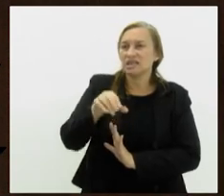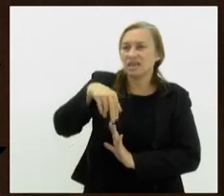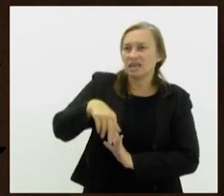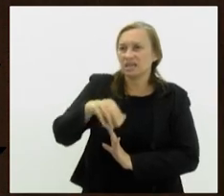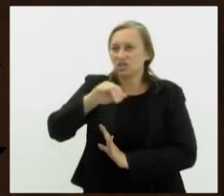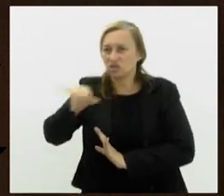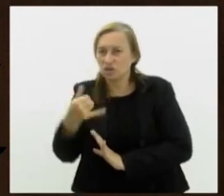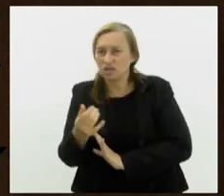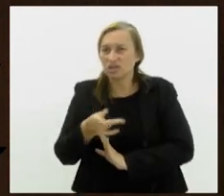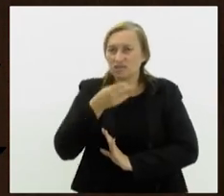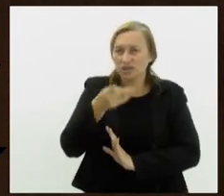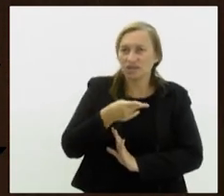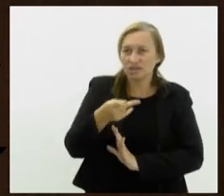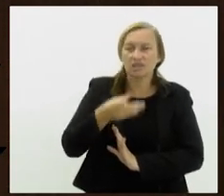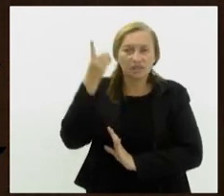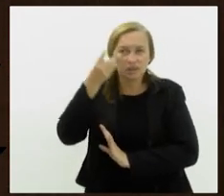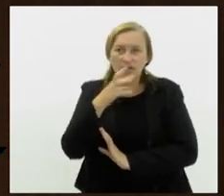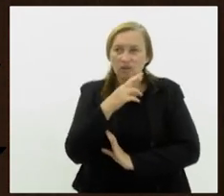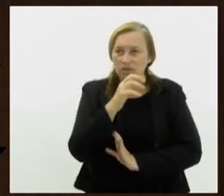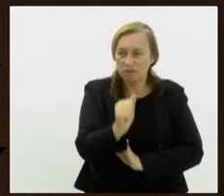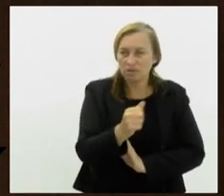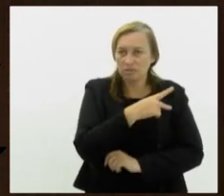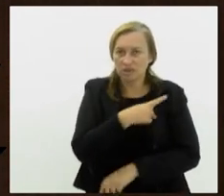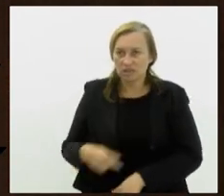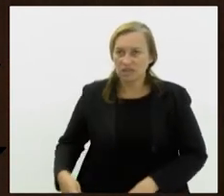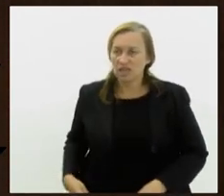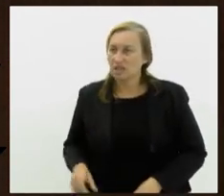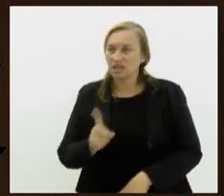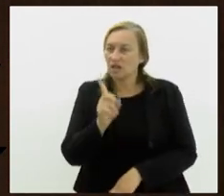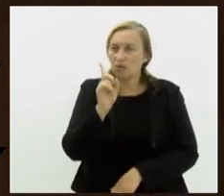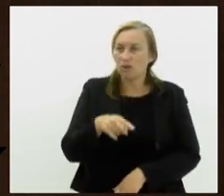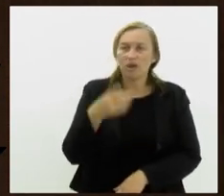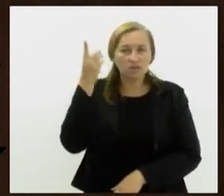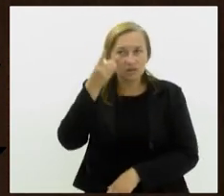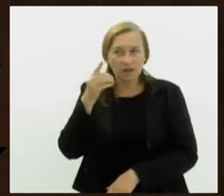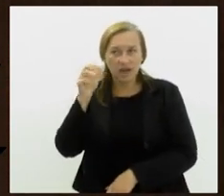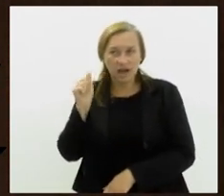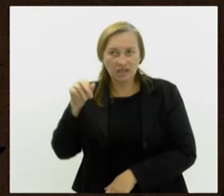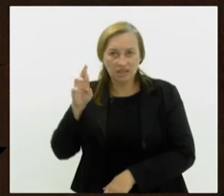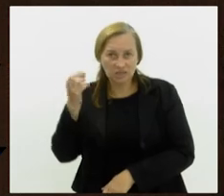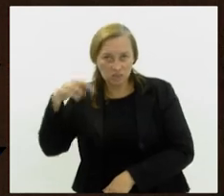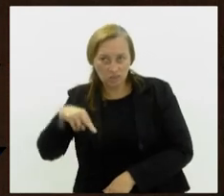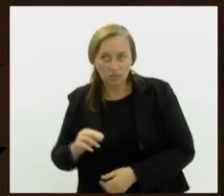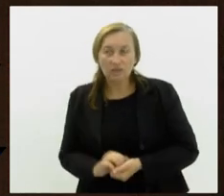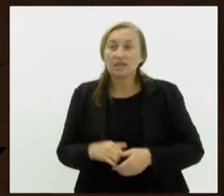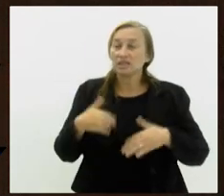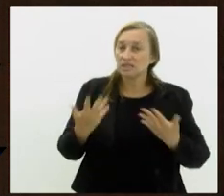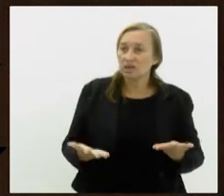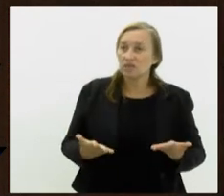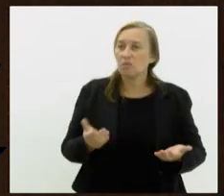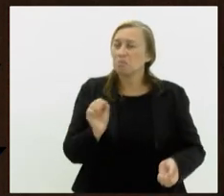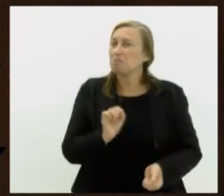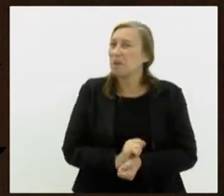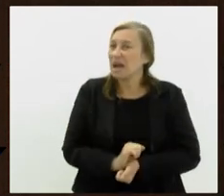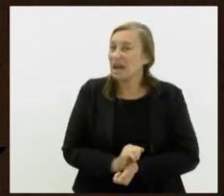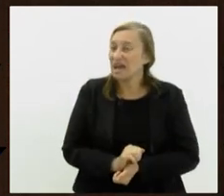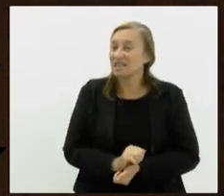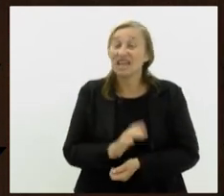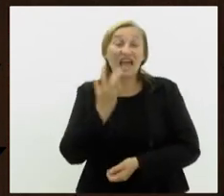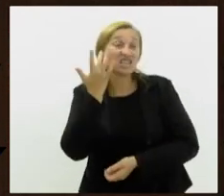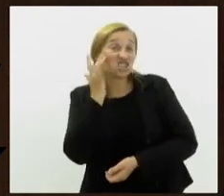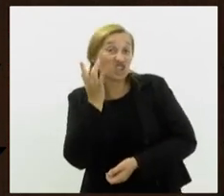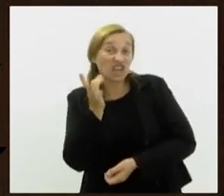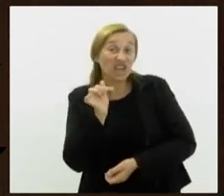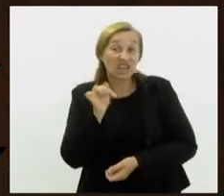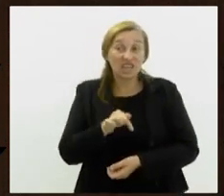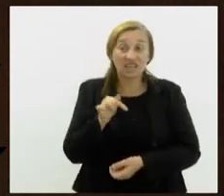está dizendo, deputado Rodrigo Amorim, presidente. Não é o deputado Anderson Moraes, não. Então, vamos parar de achar que isso